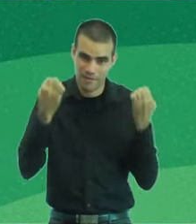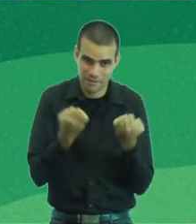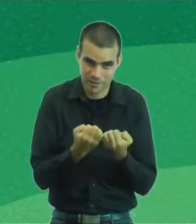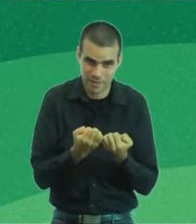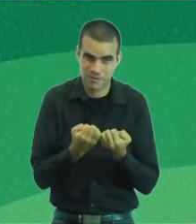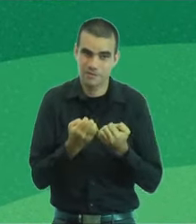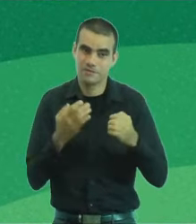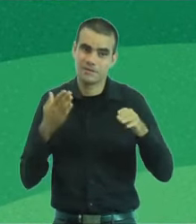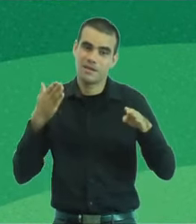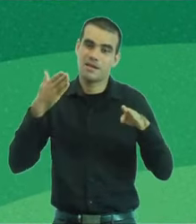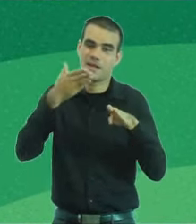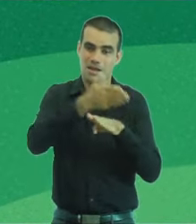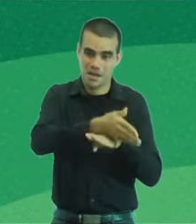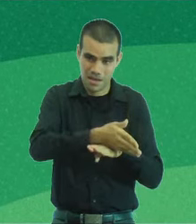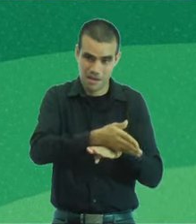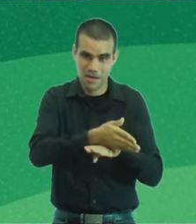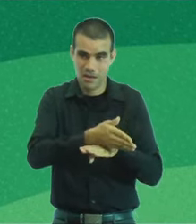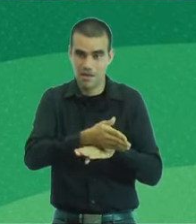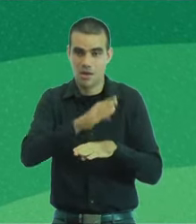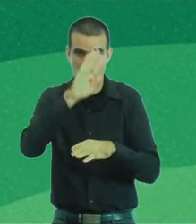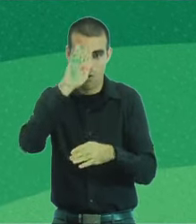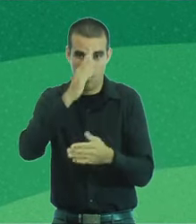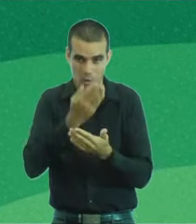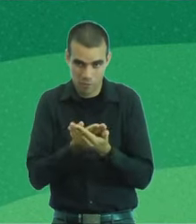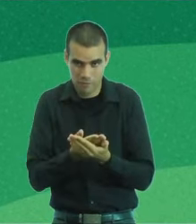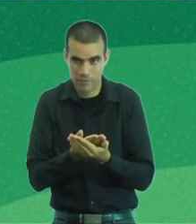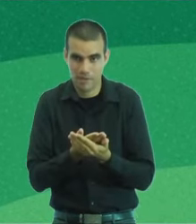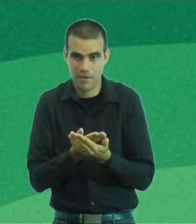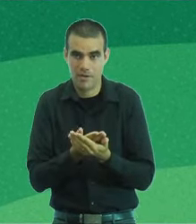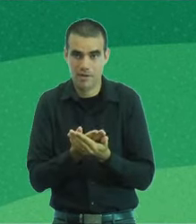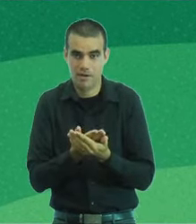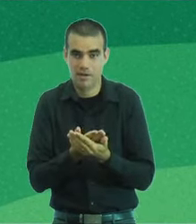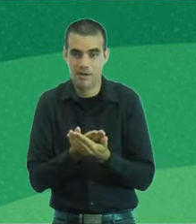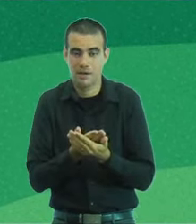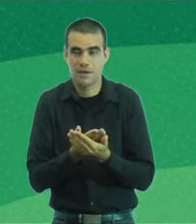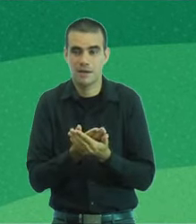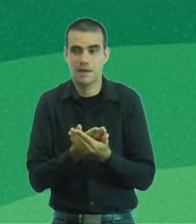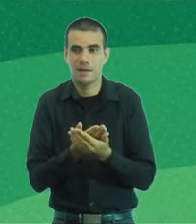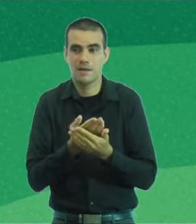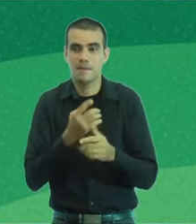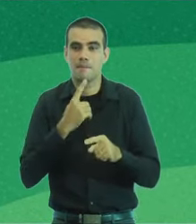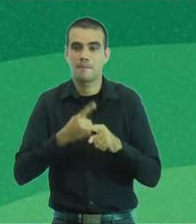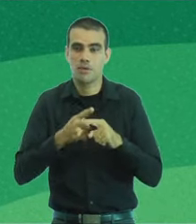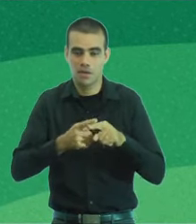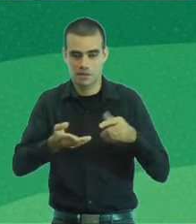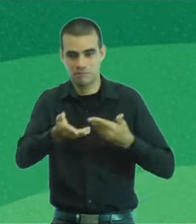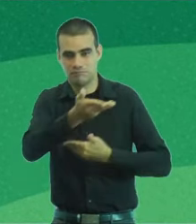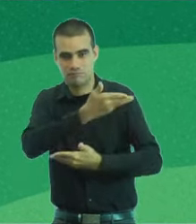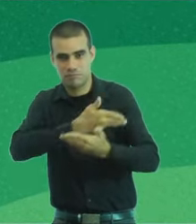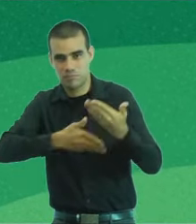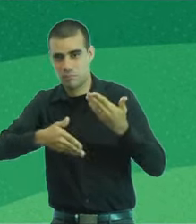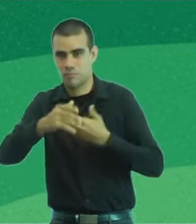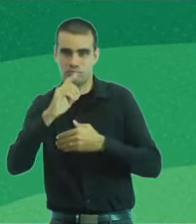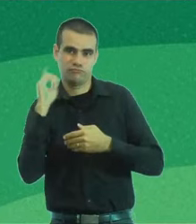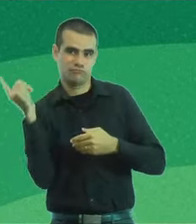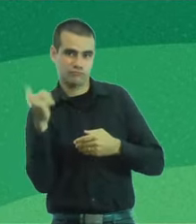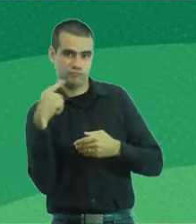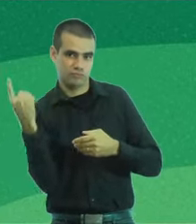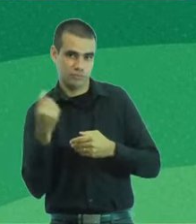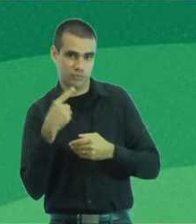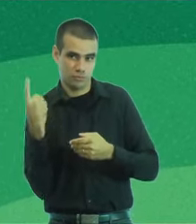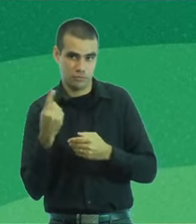ir e essa confiança ela é muito doida porque ela é muito mútua de todo mundo